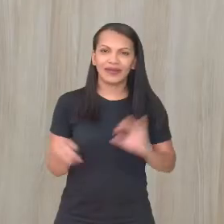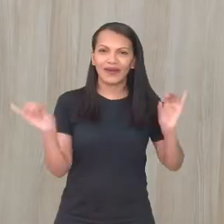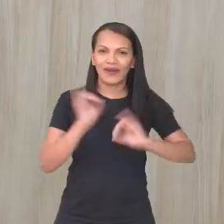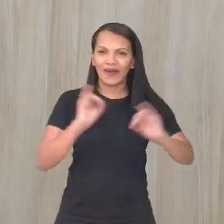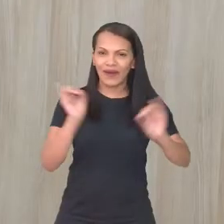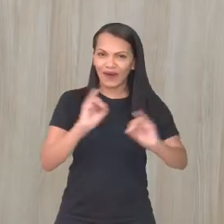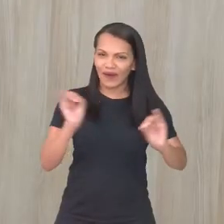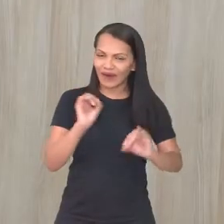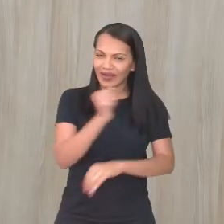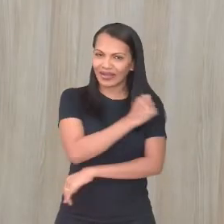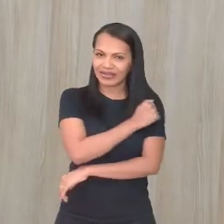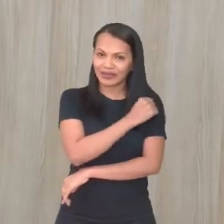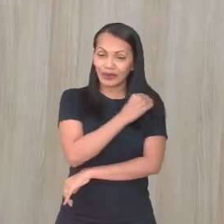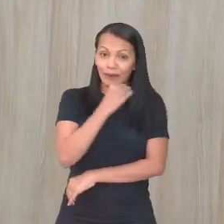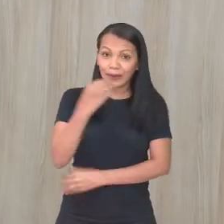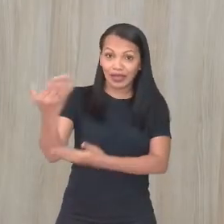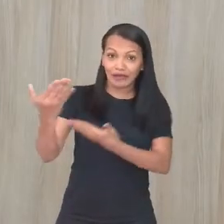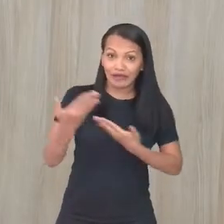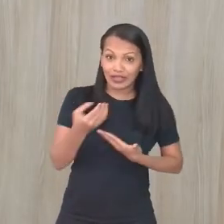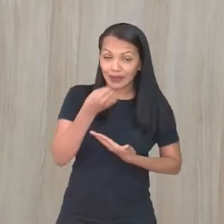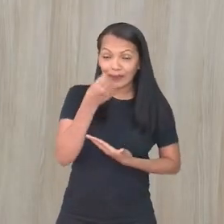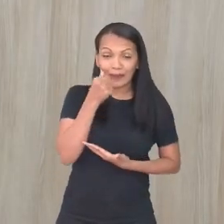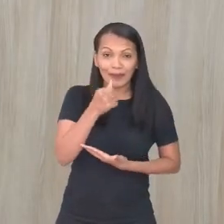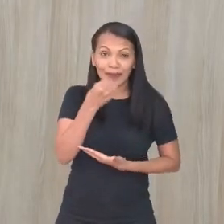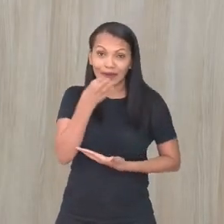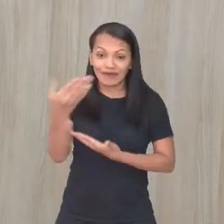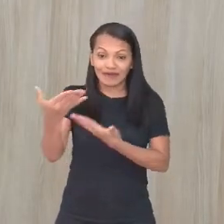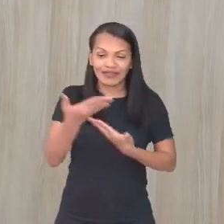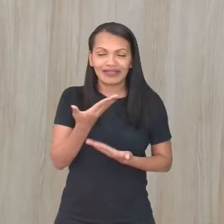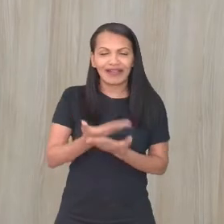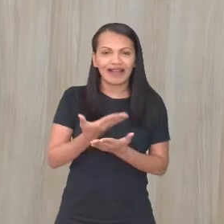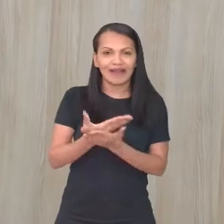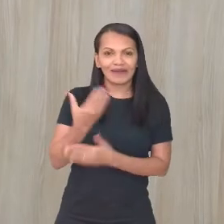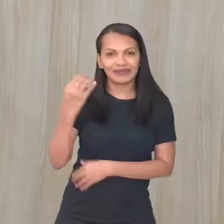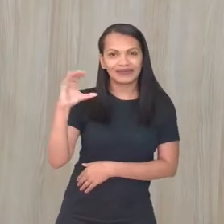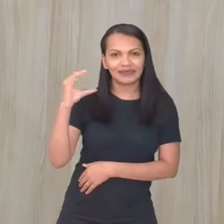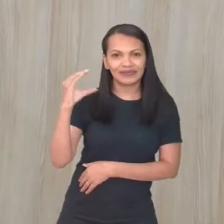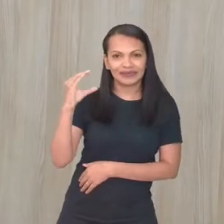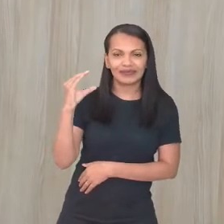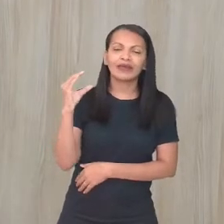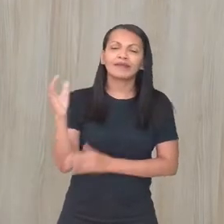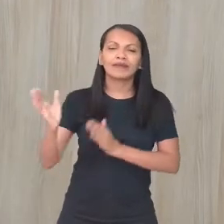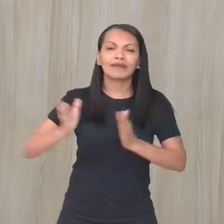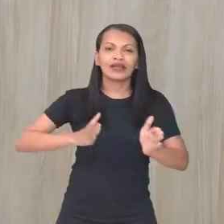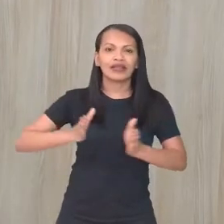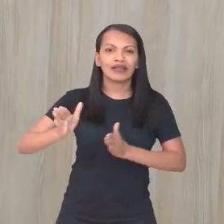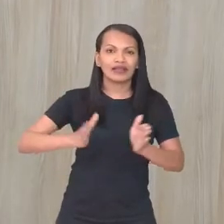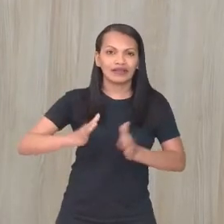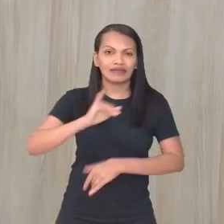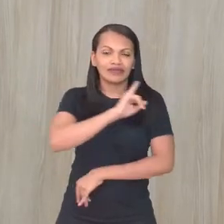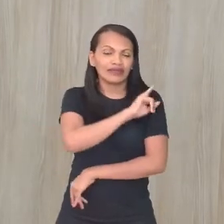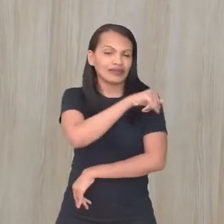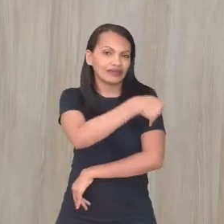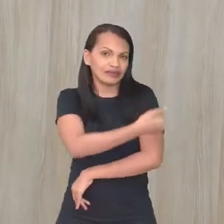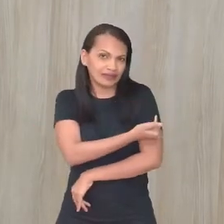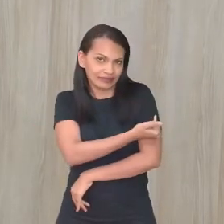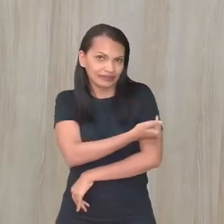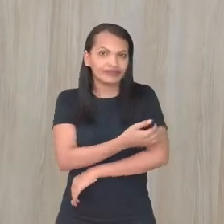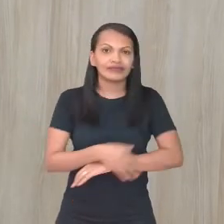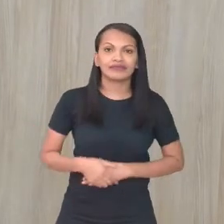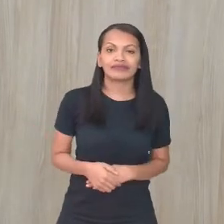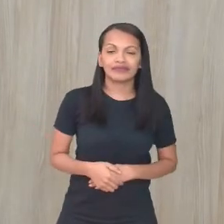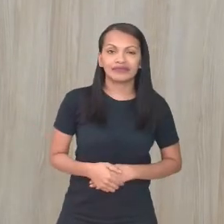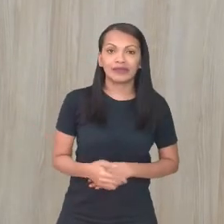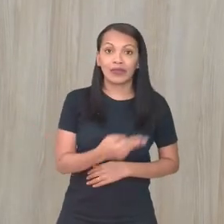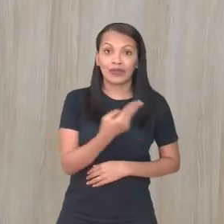Oi, gente! Bem-vindos, bem-vindas à nossa aula de ciências da primeira fase da educação de jovens e adultos. O